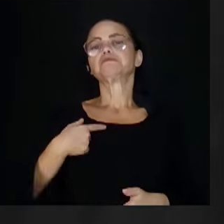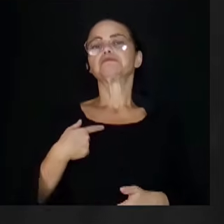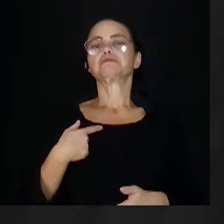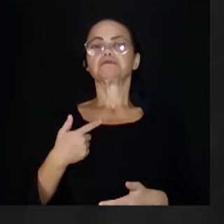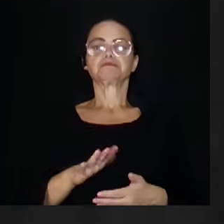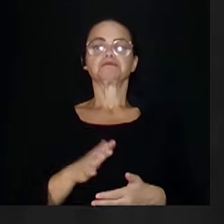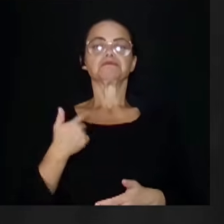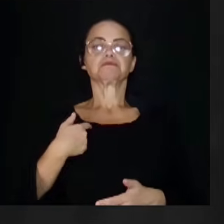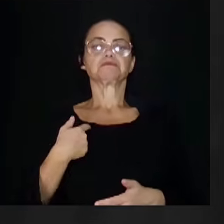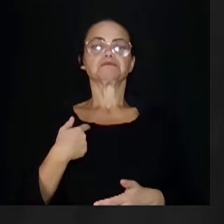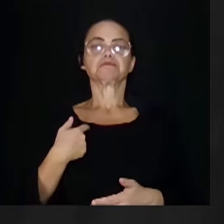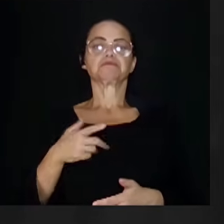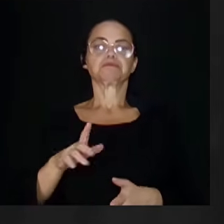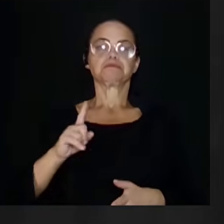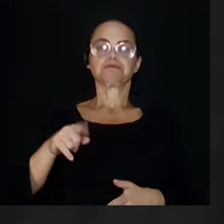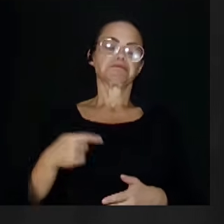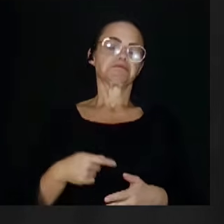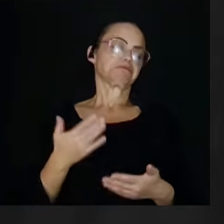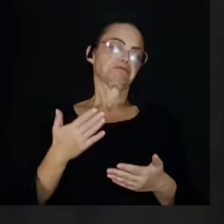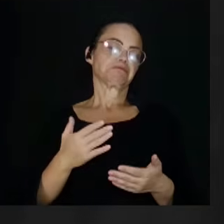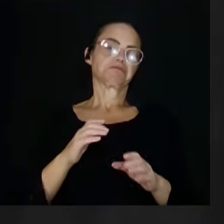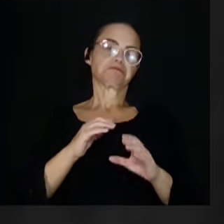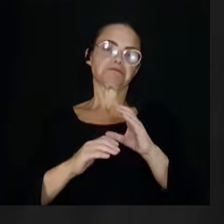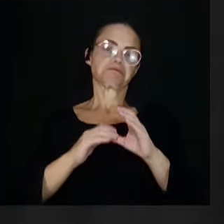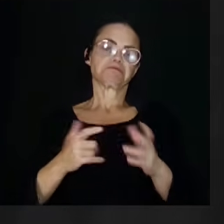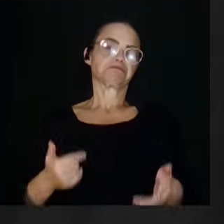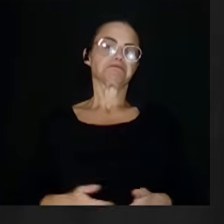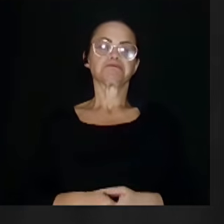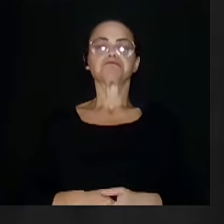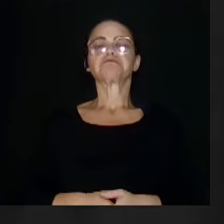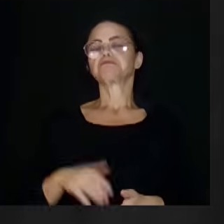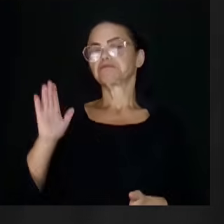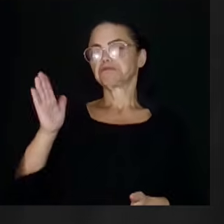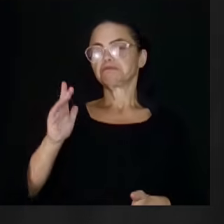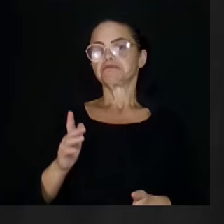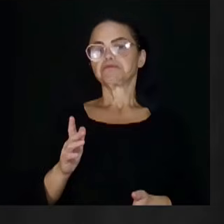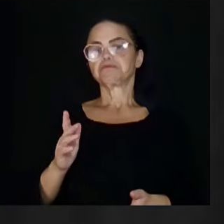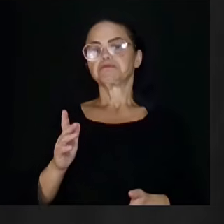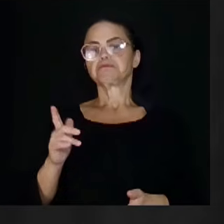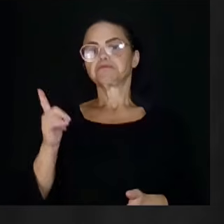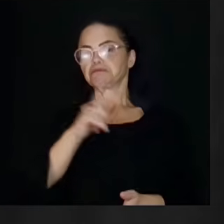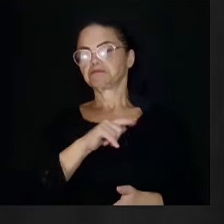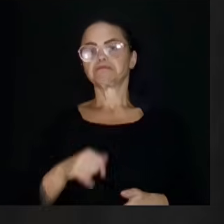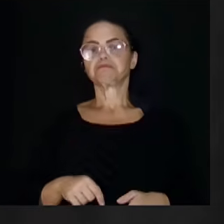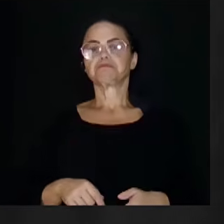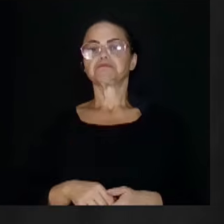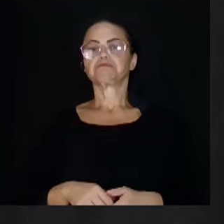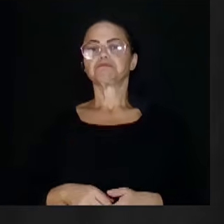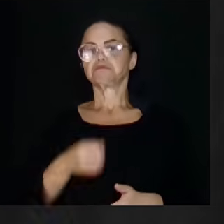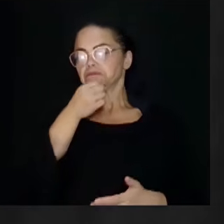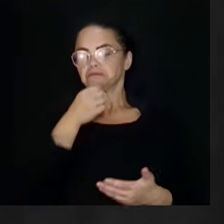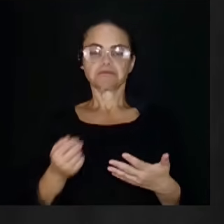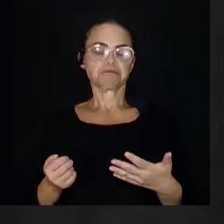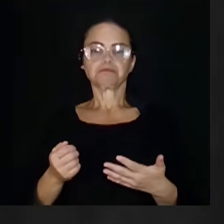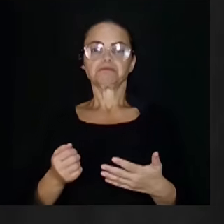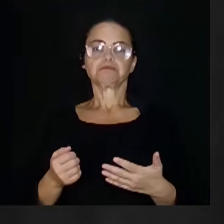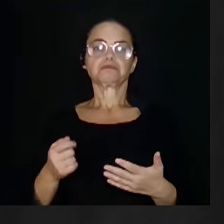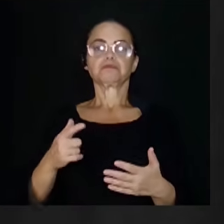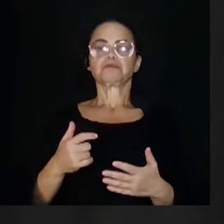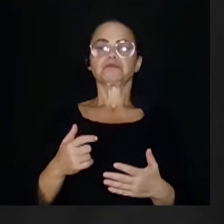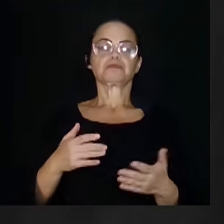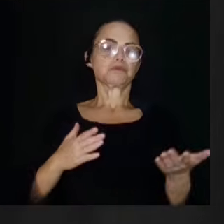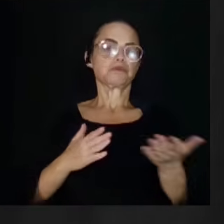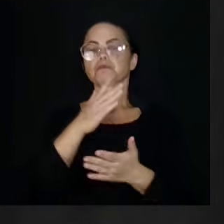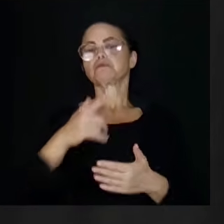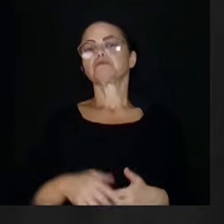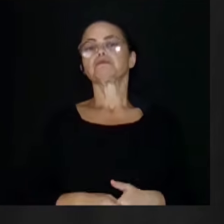por prestar, né? O não a gente já tem. E aí eu consegui também uma boa colocação e daí eu ingressei na